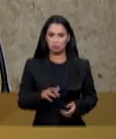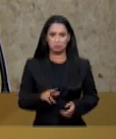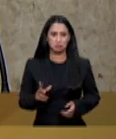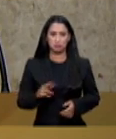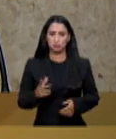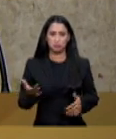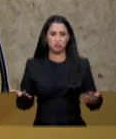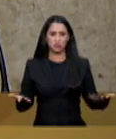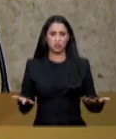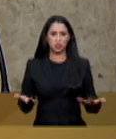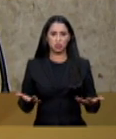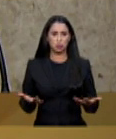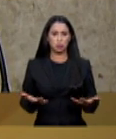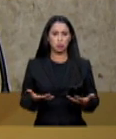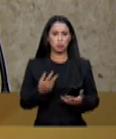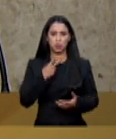condescendência